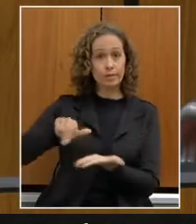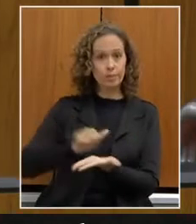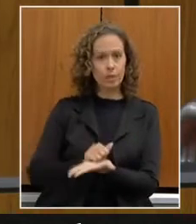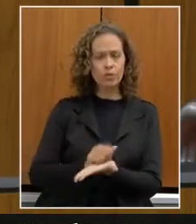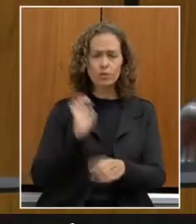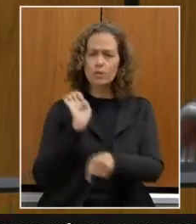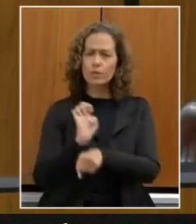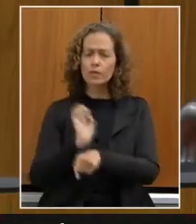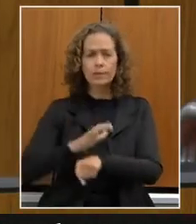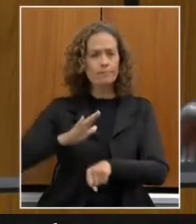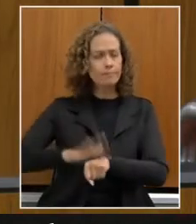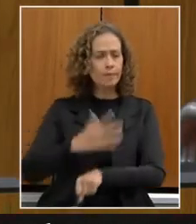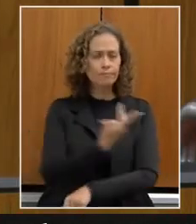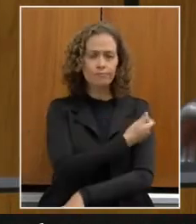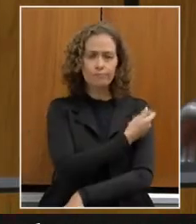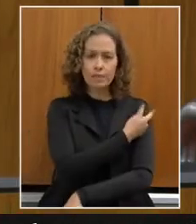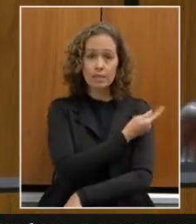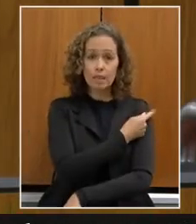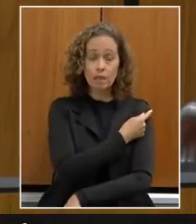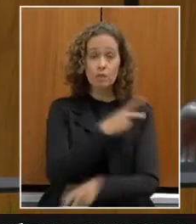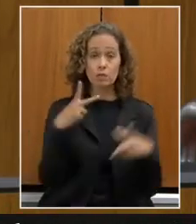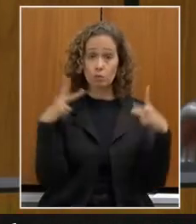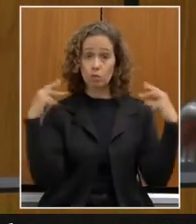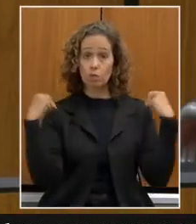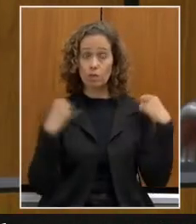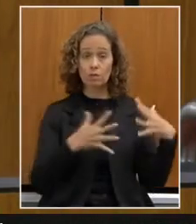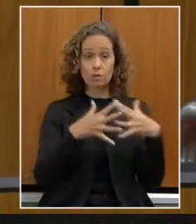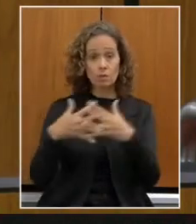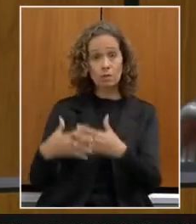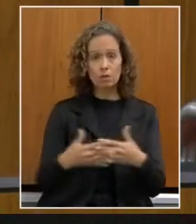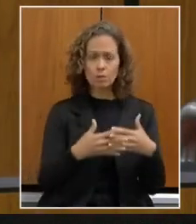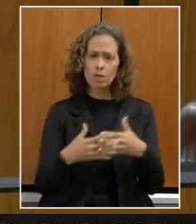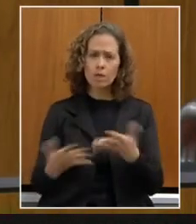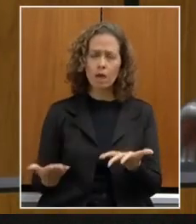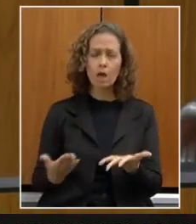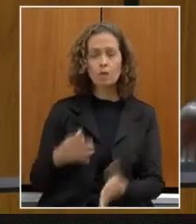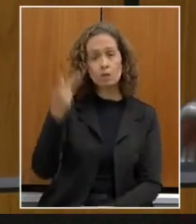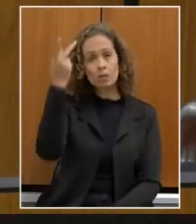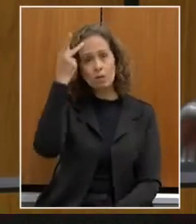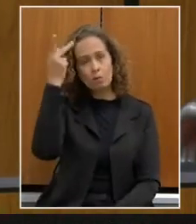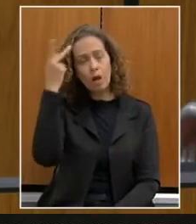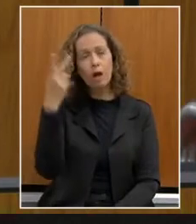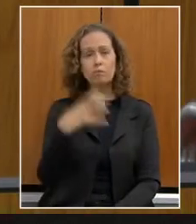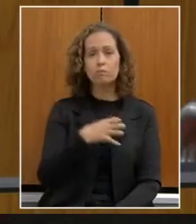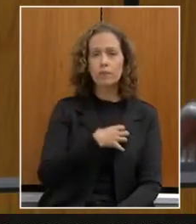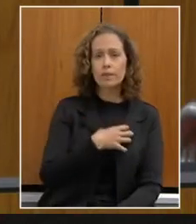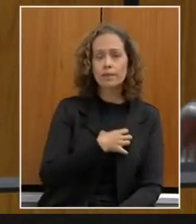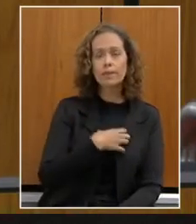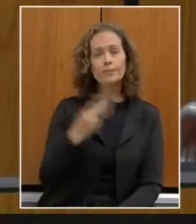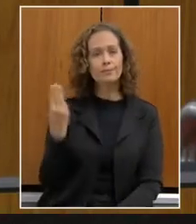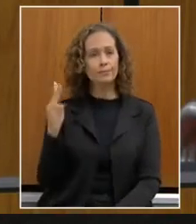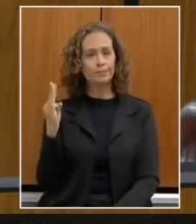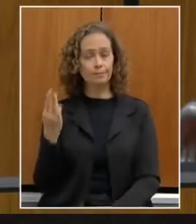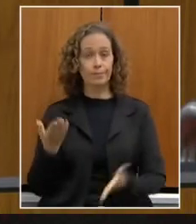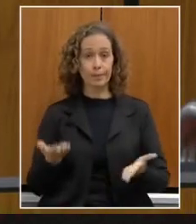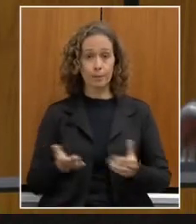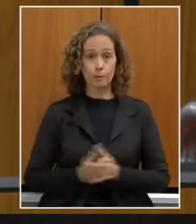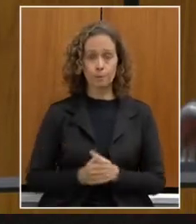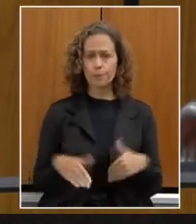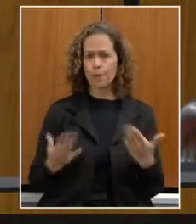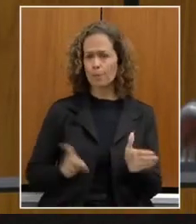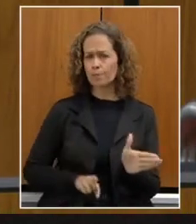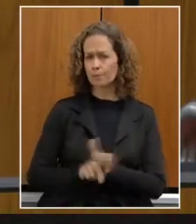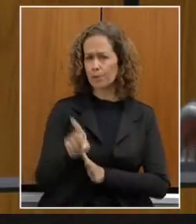vacinaram por exemplo os caminhoneiros até agora foi São Paulo Bahia e Maranhão então a minha pergunta